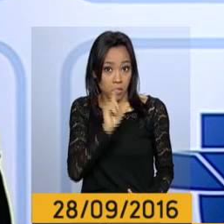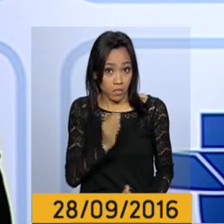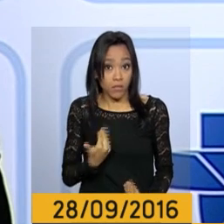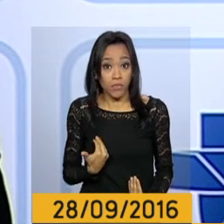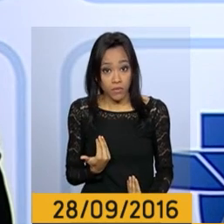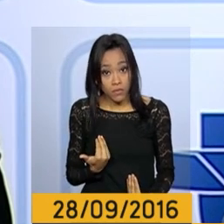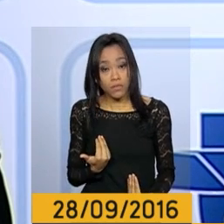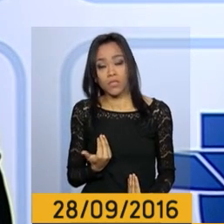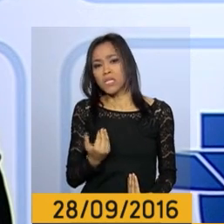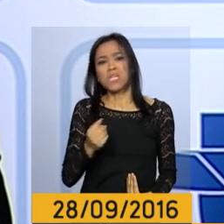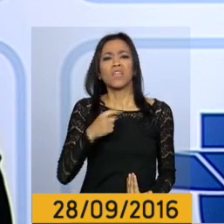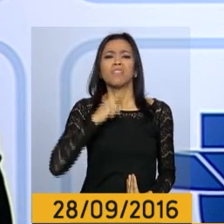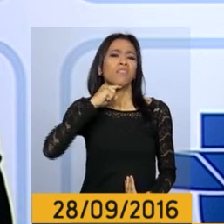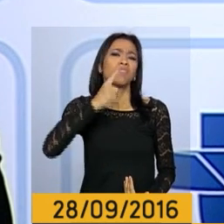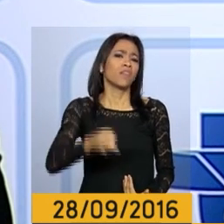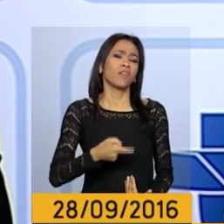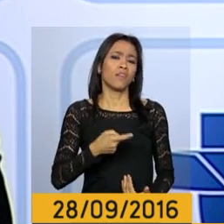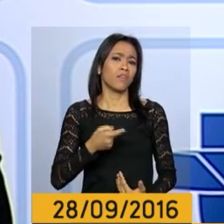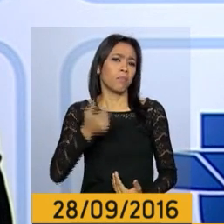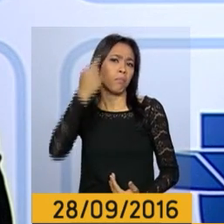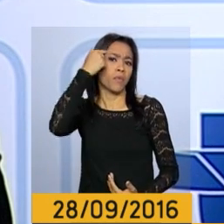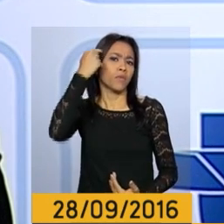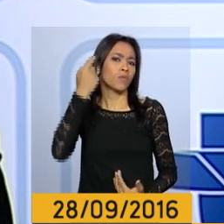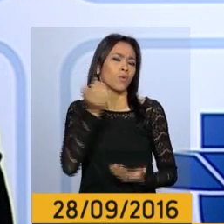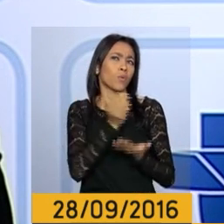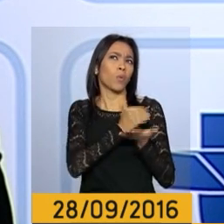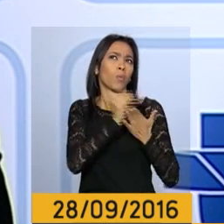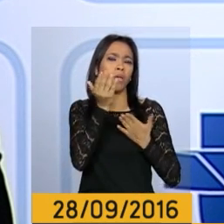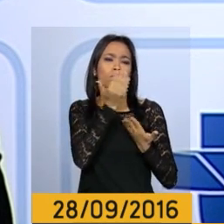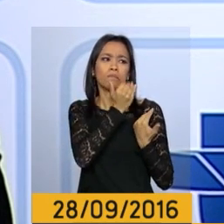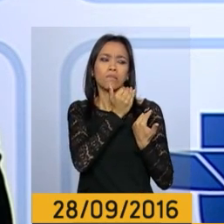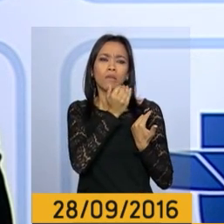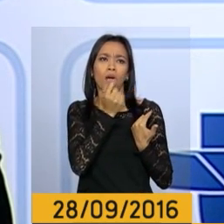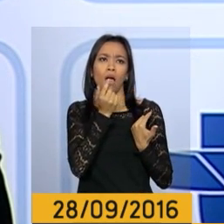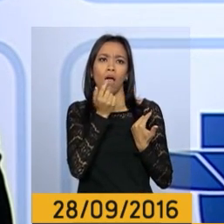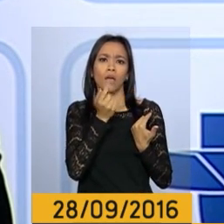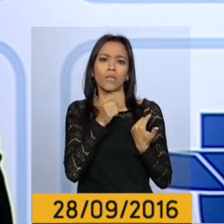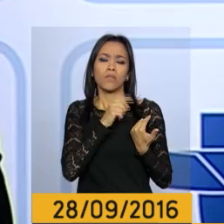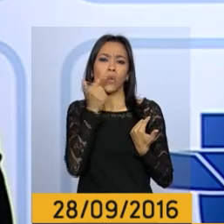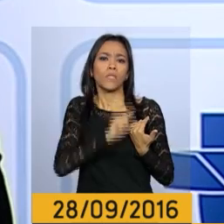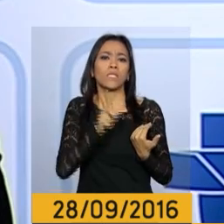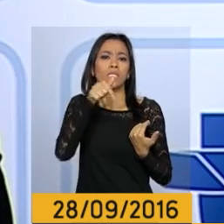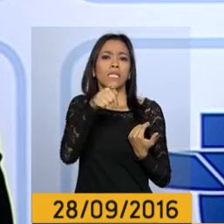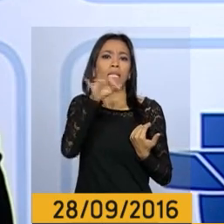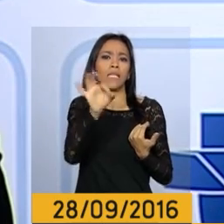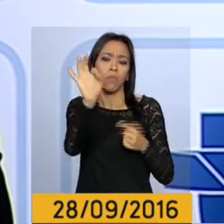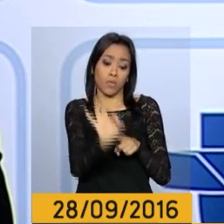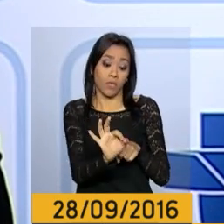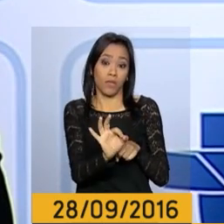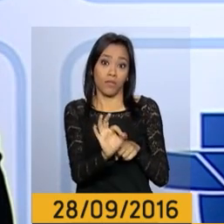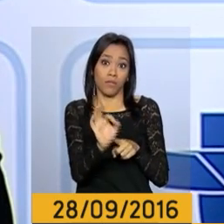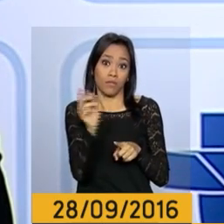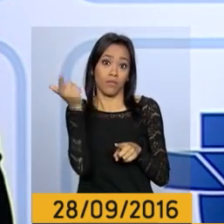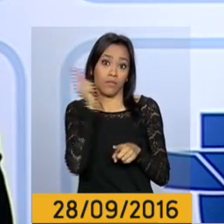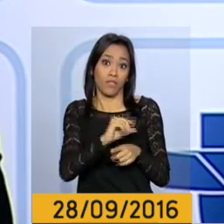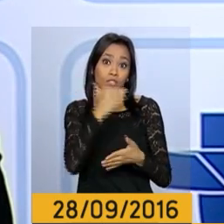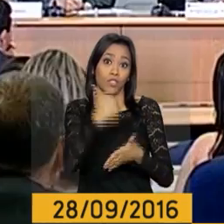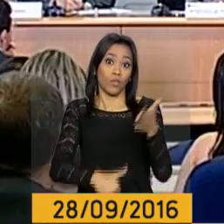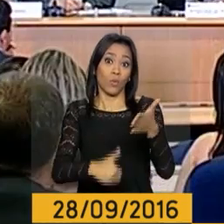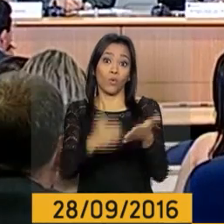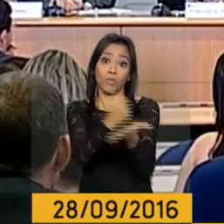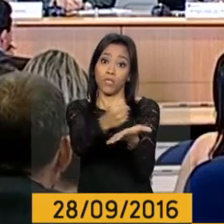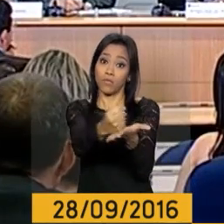pensou no começo da tarifa que nós pudéssemos obter 70% de desconto no medicamento